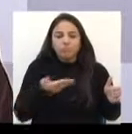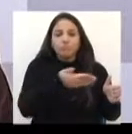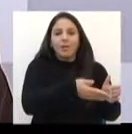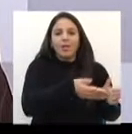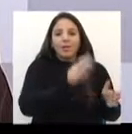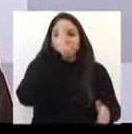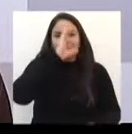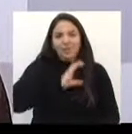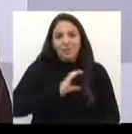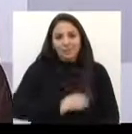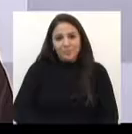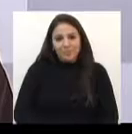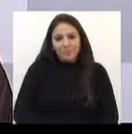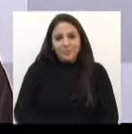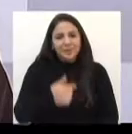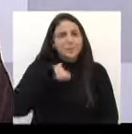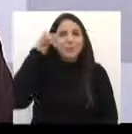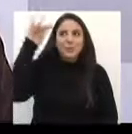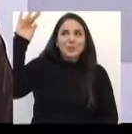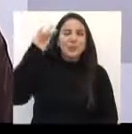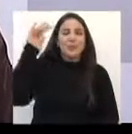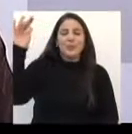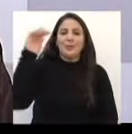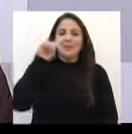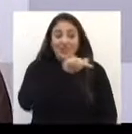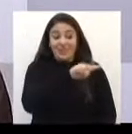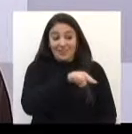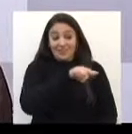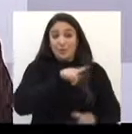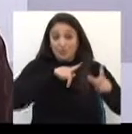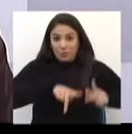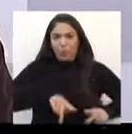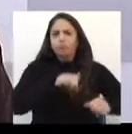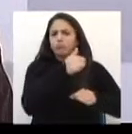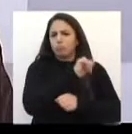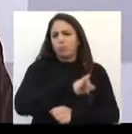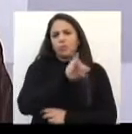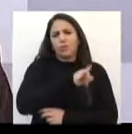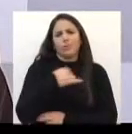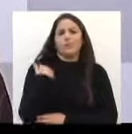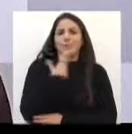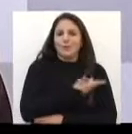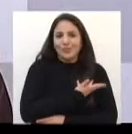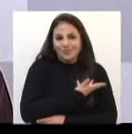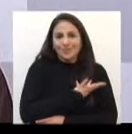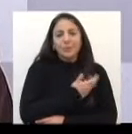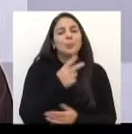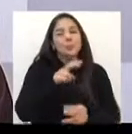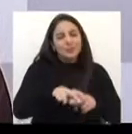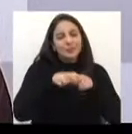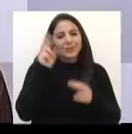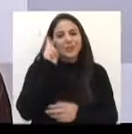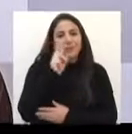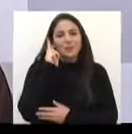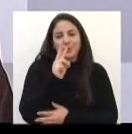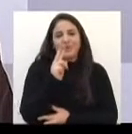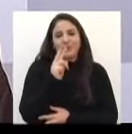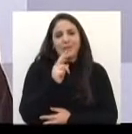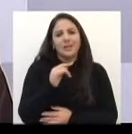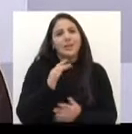esse era o meu sonho, e eles foram muito importantes para mim. Por isso que eu fiz essa lembrança. Então eu devo muito, muito,